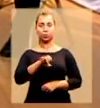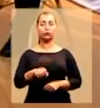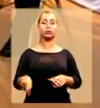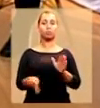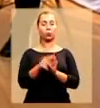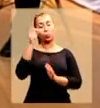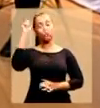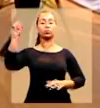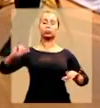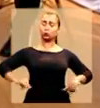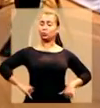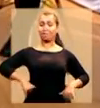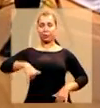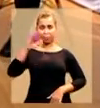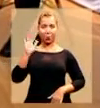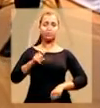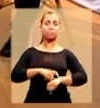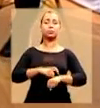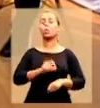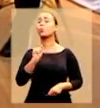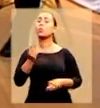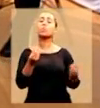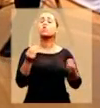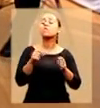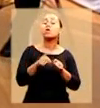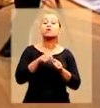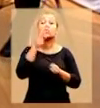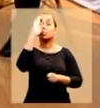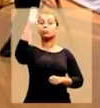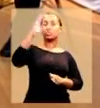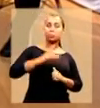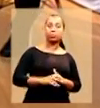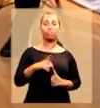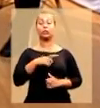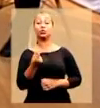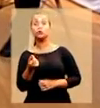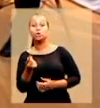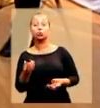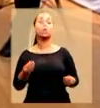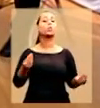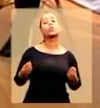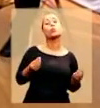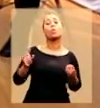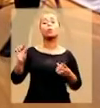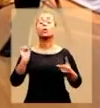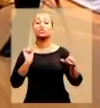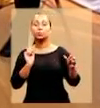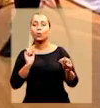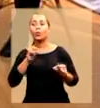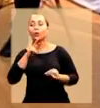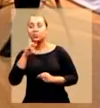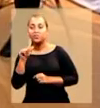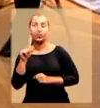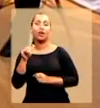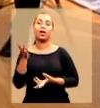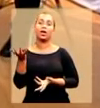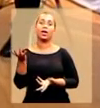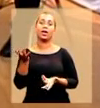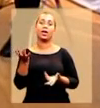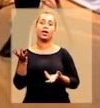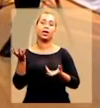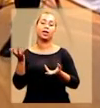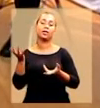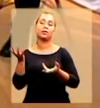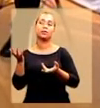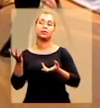da cultura é o que mais sofre. E nessa hora, o que saber o que é prioridade? Você tem lá seu dinheiro, como é que você escolhe se a ação vai